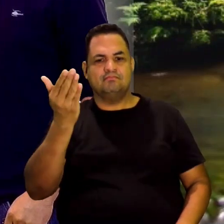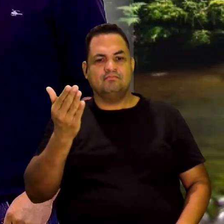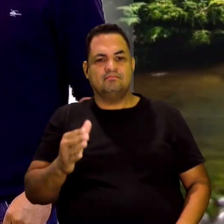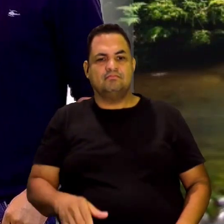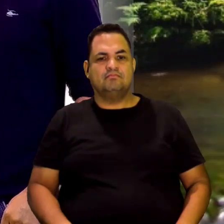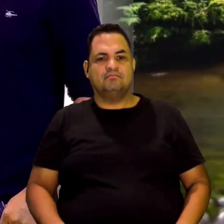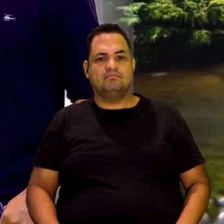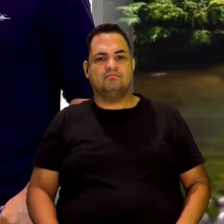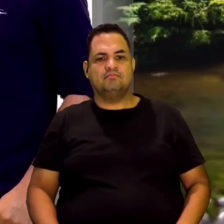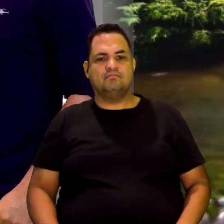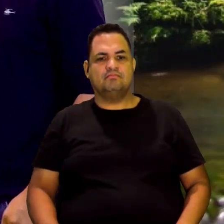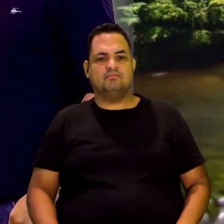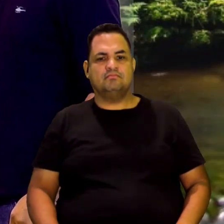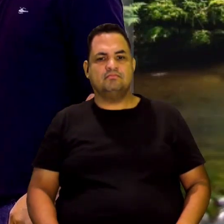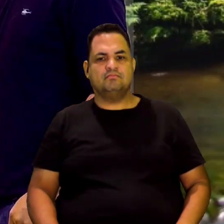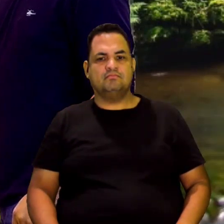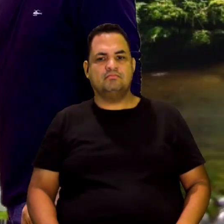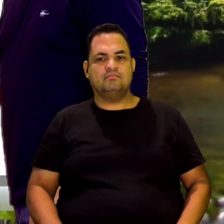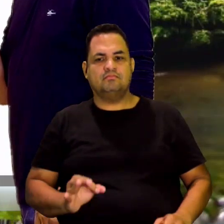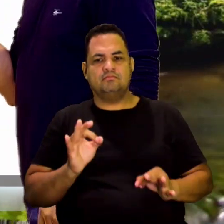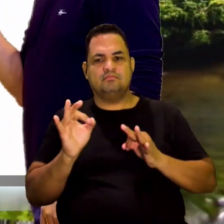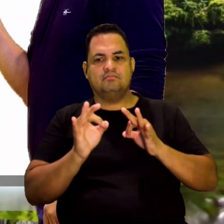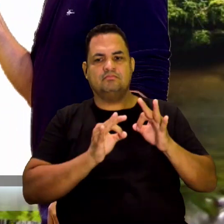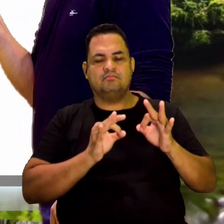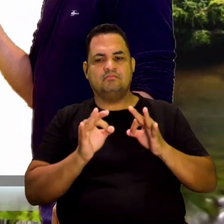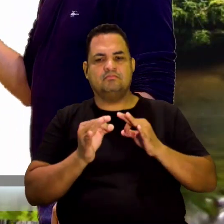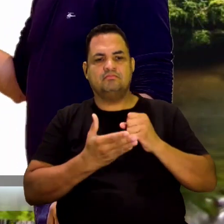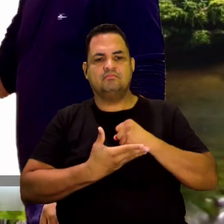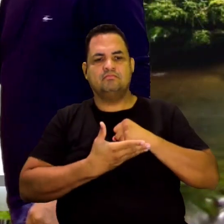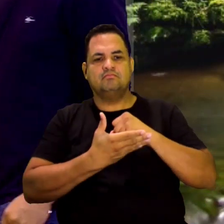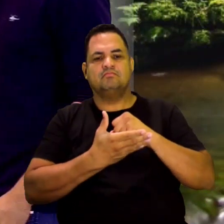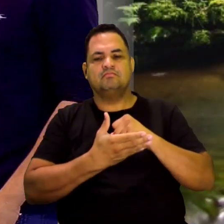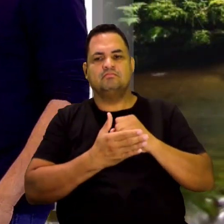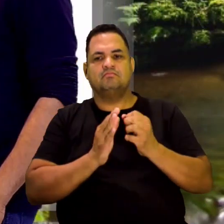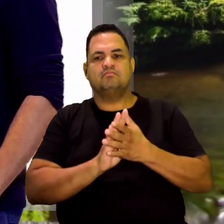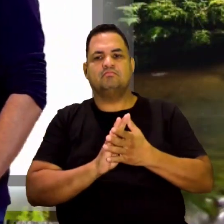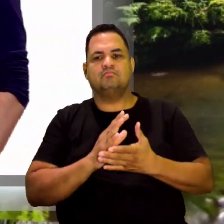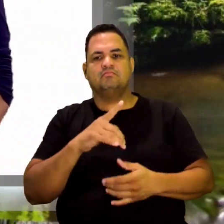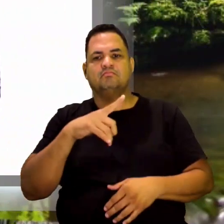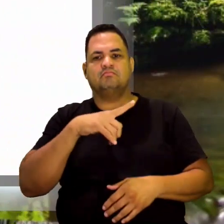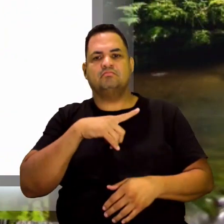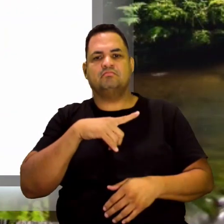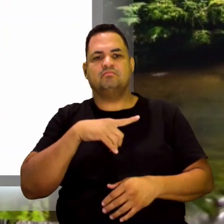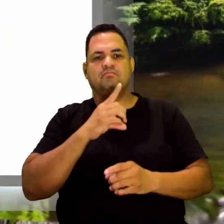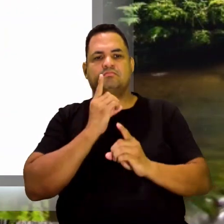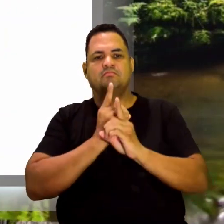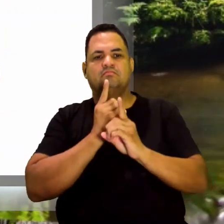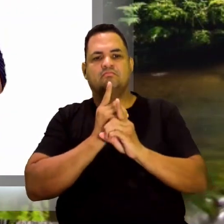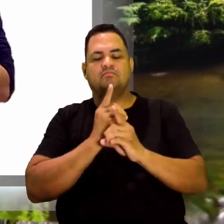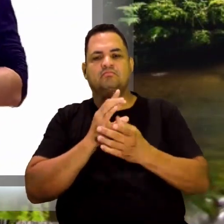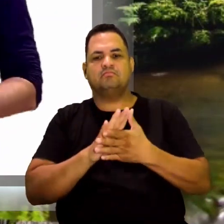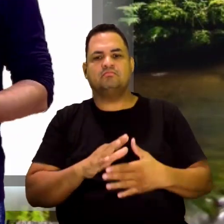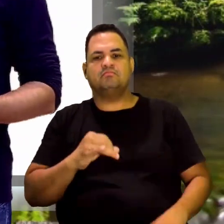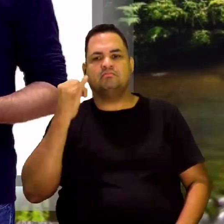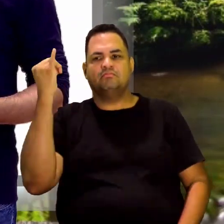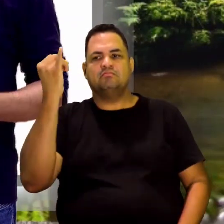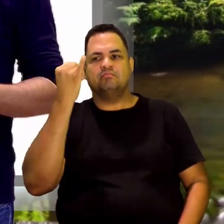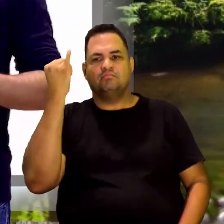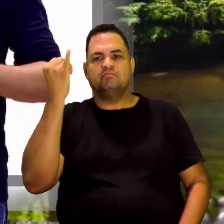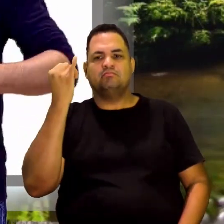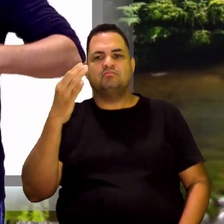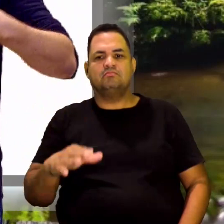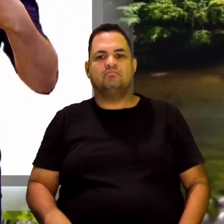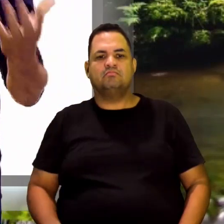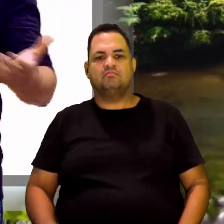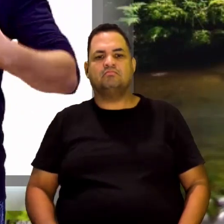além de... a ordem em que as bases contidas no DNA se encontram. Isso é muito importante,